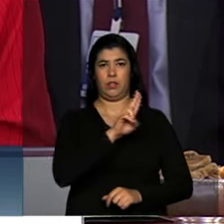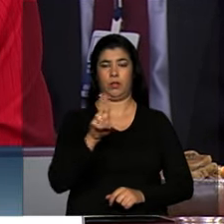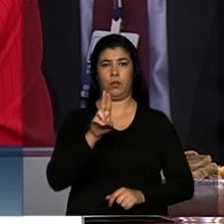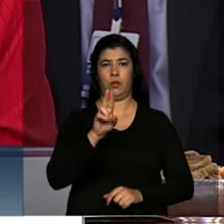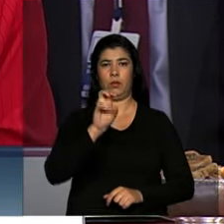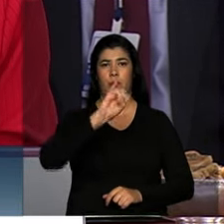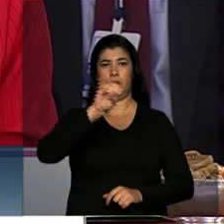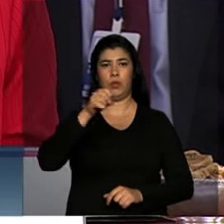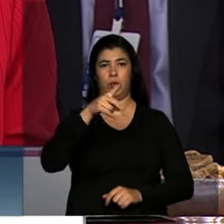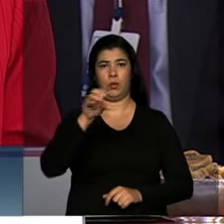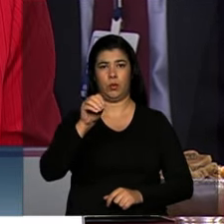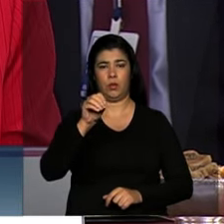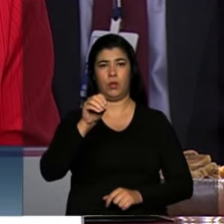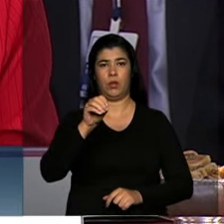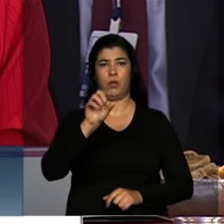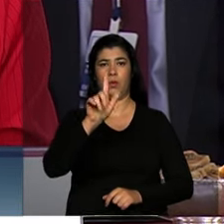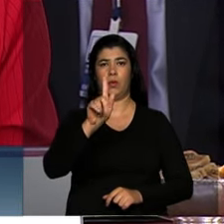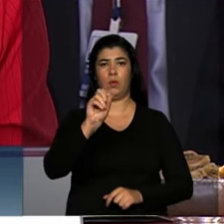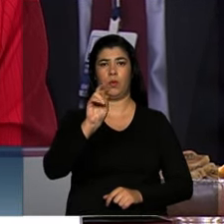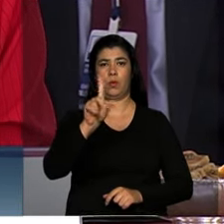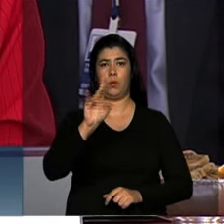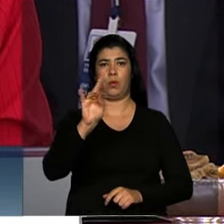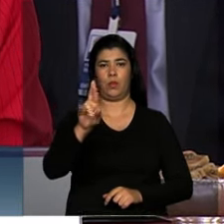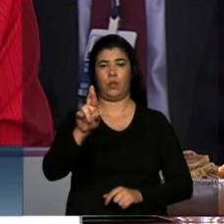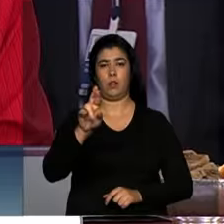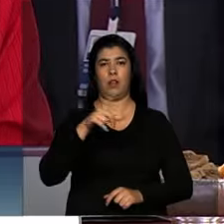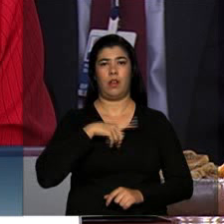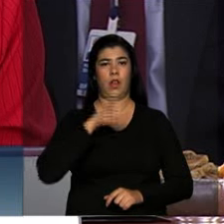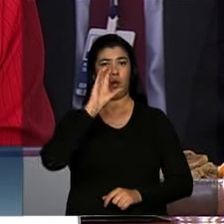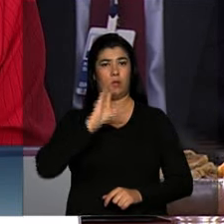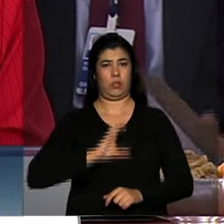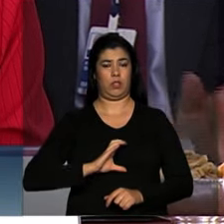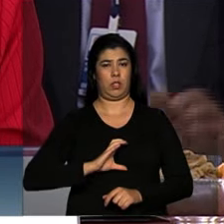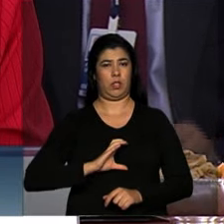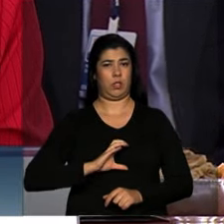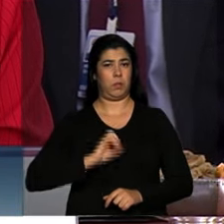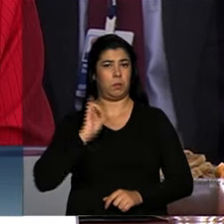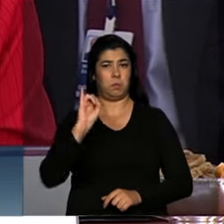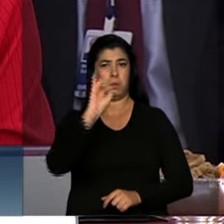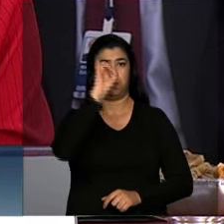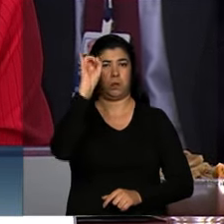Belchior Marques Goulart como cidadão ilustre do Mercosul.